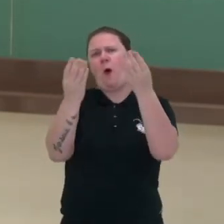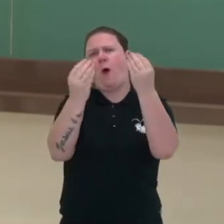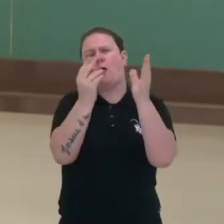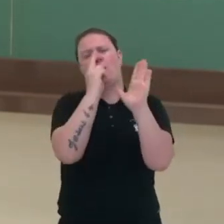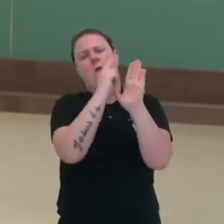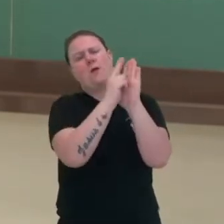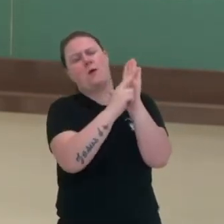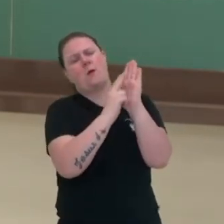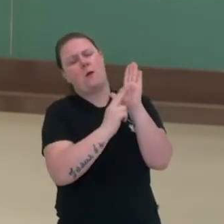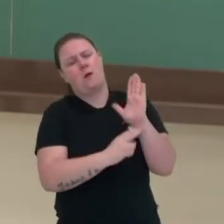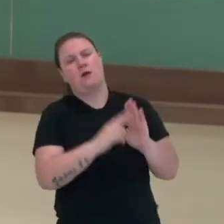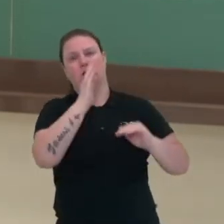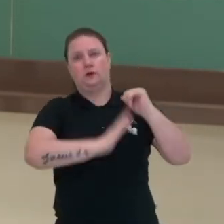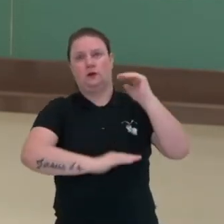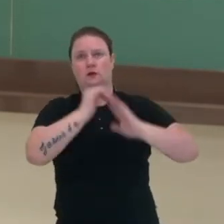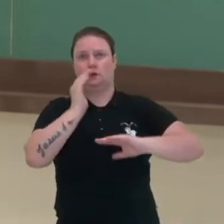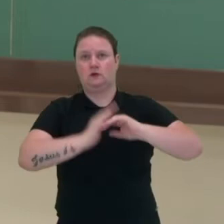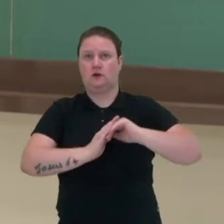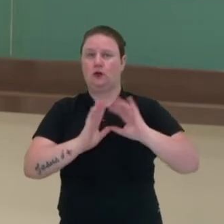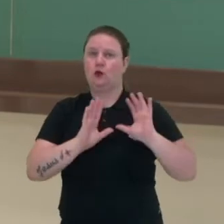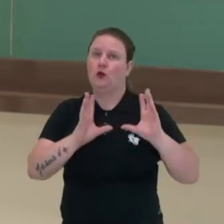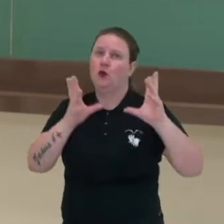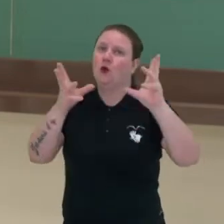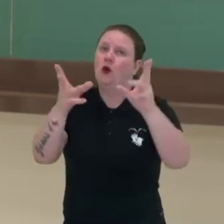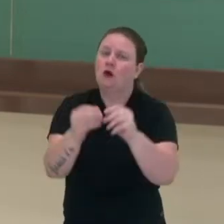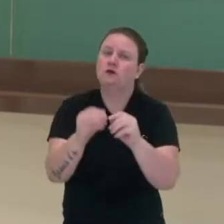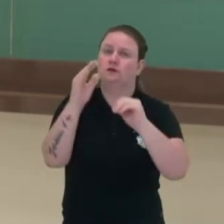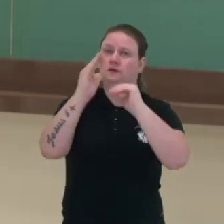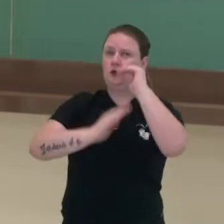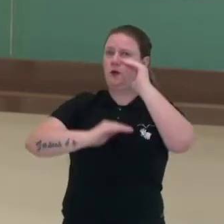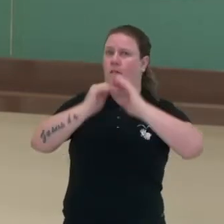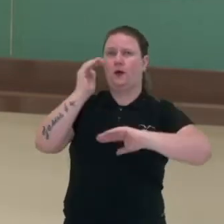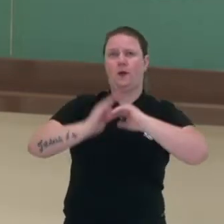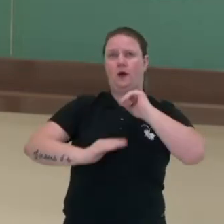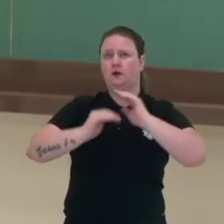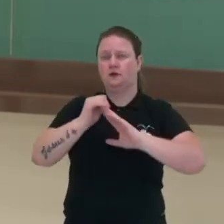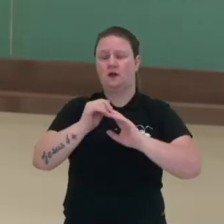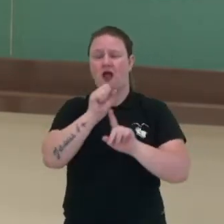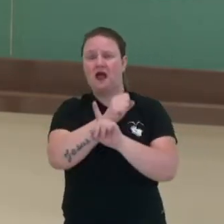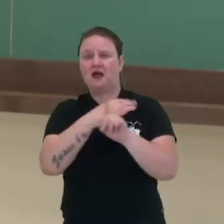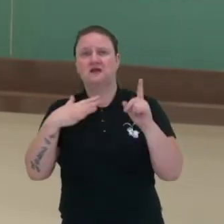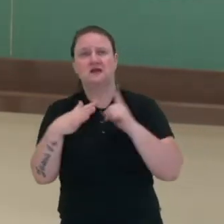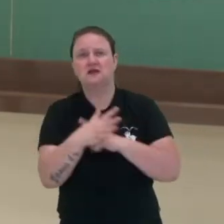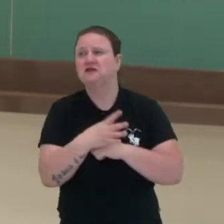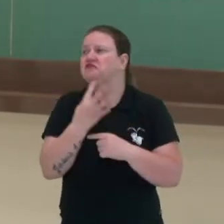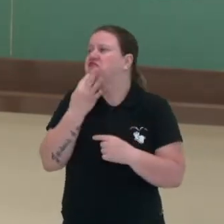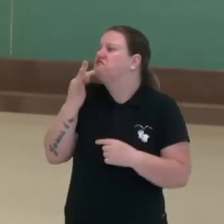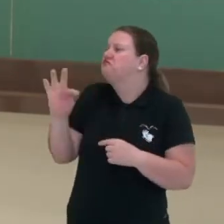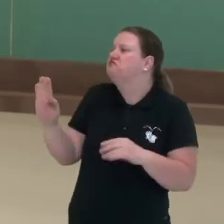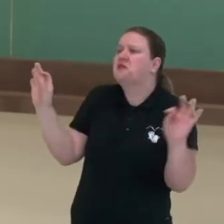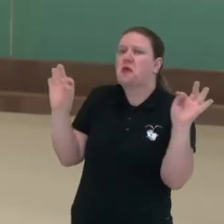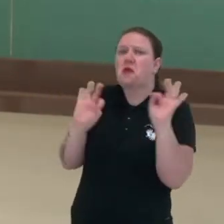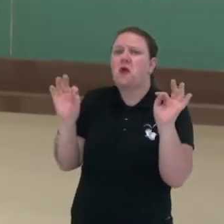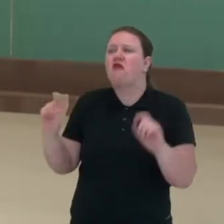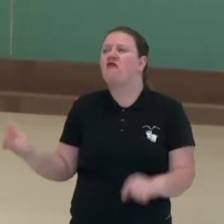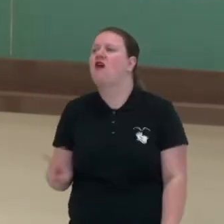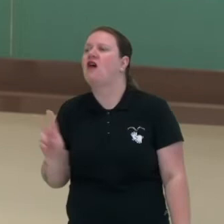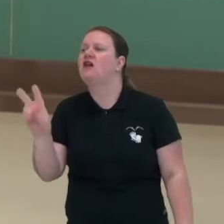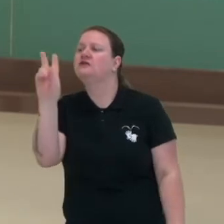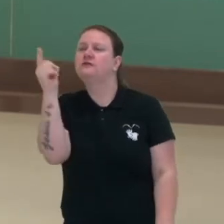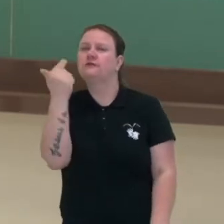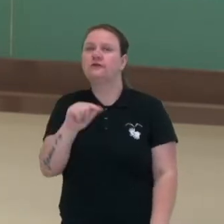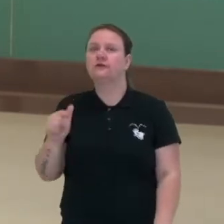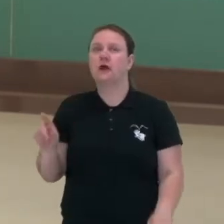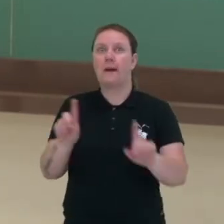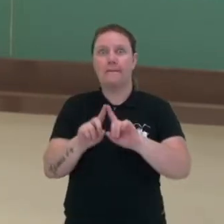ele está querendo dizer assim, olha, todas as profissões, por mais que a sociedade não as valorize, são profissões